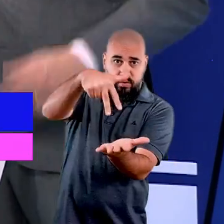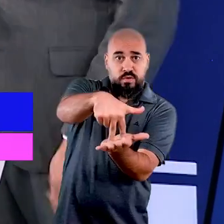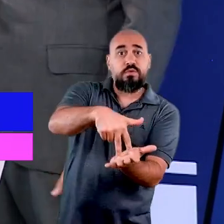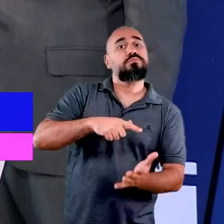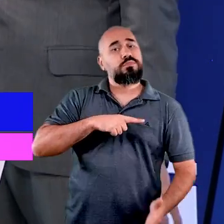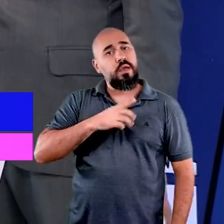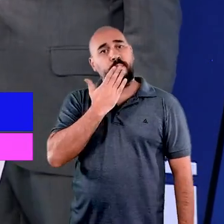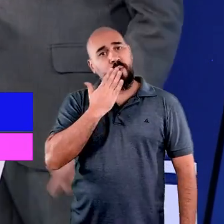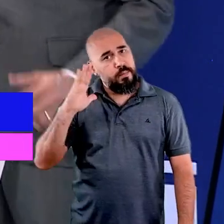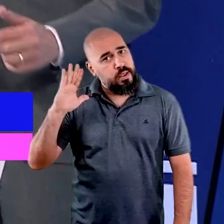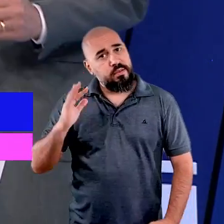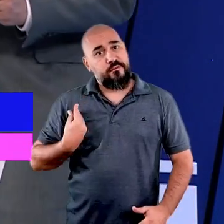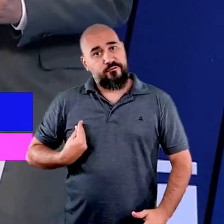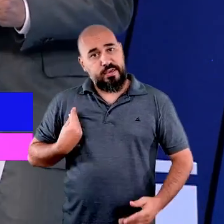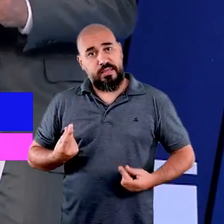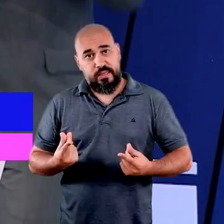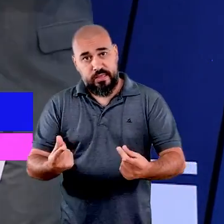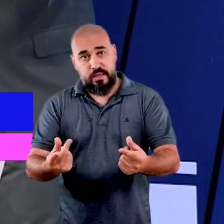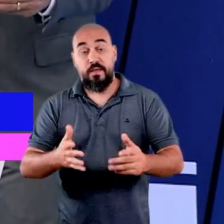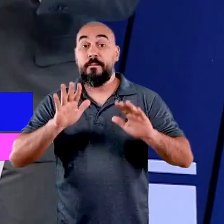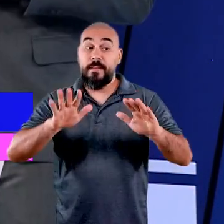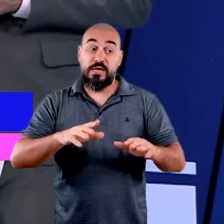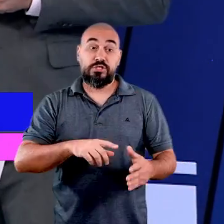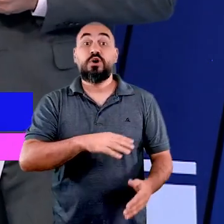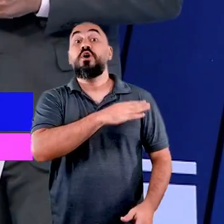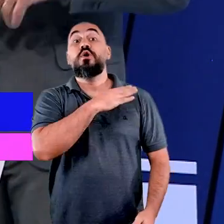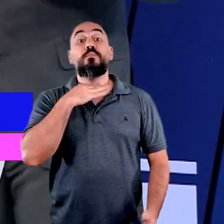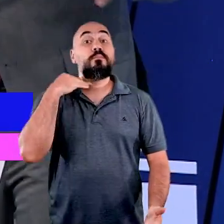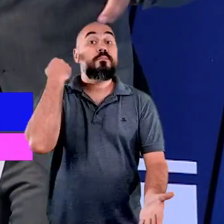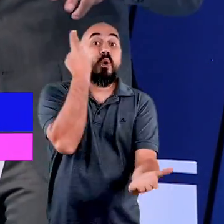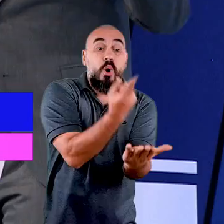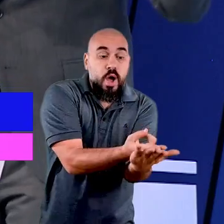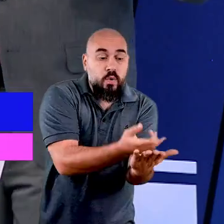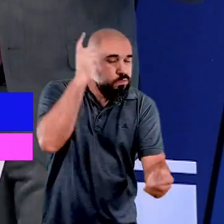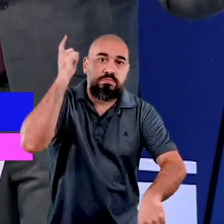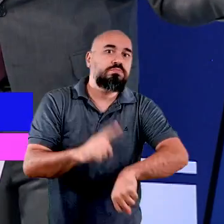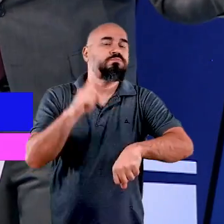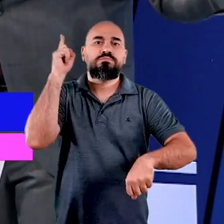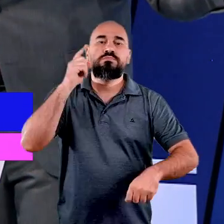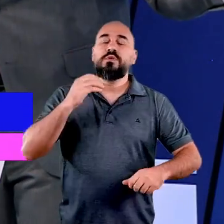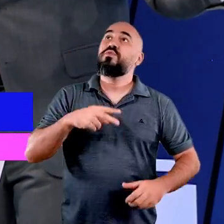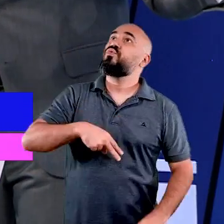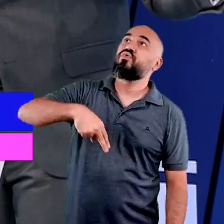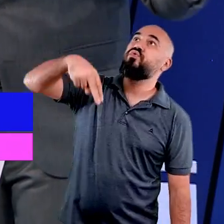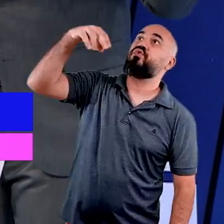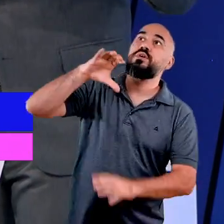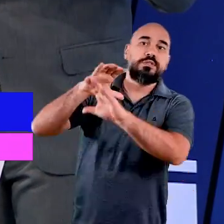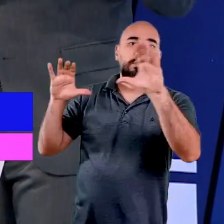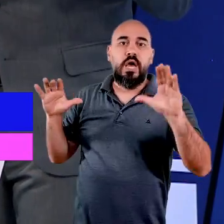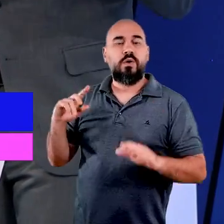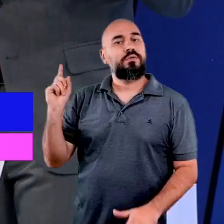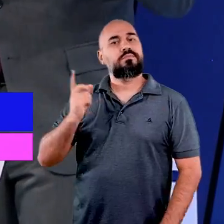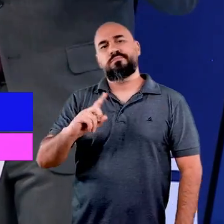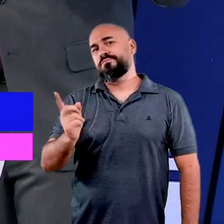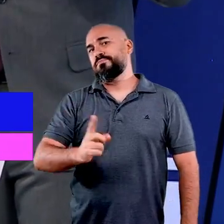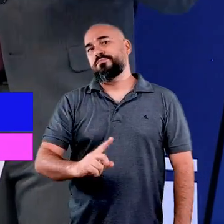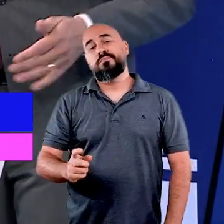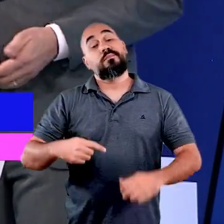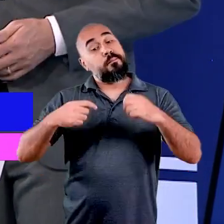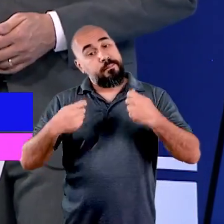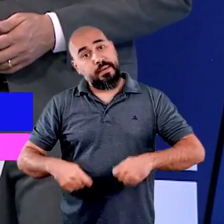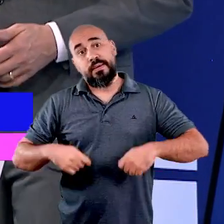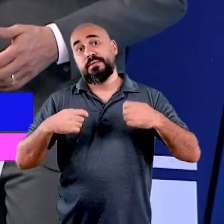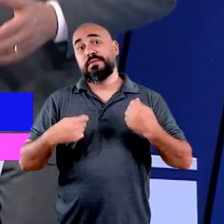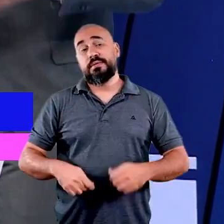uma promessa de eternidade. Agora, não é imediatamente após a morte que a pessoa já vai desfrutar, porque é necessário esperar